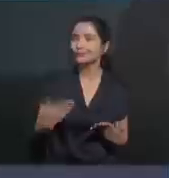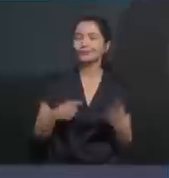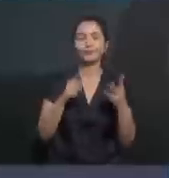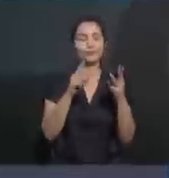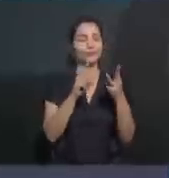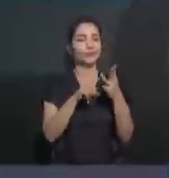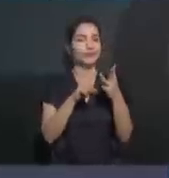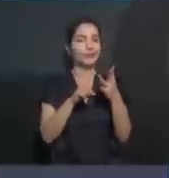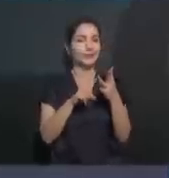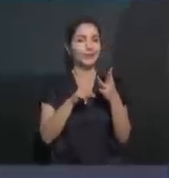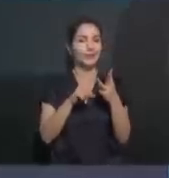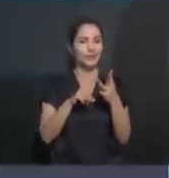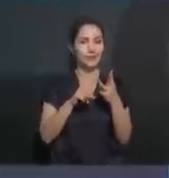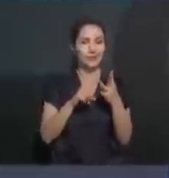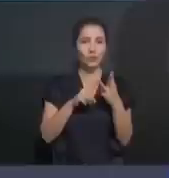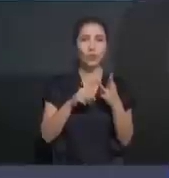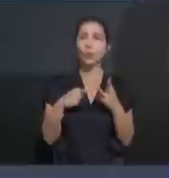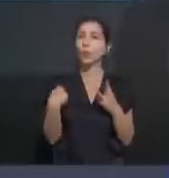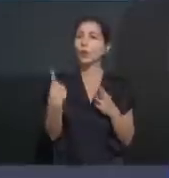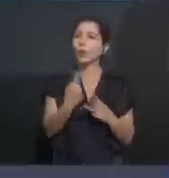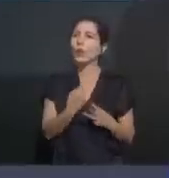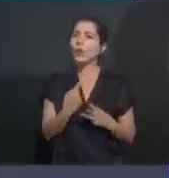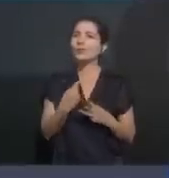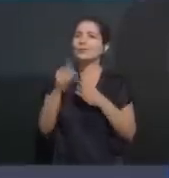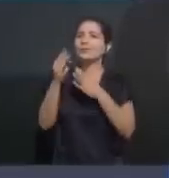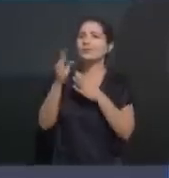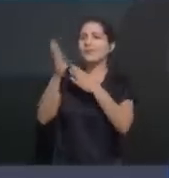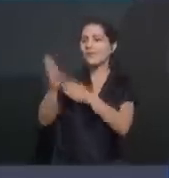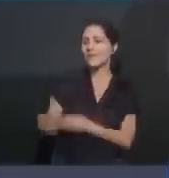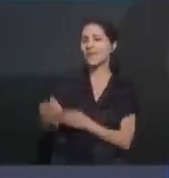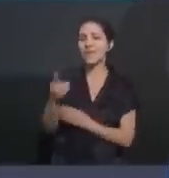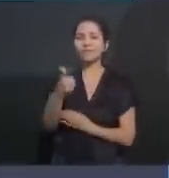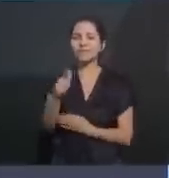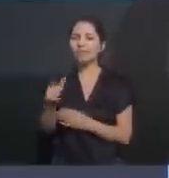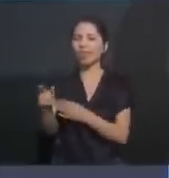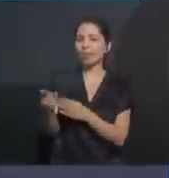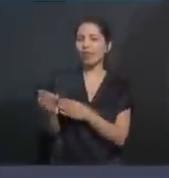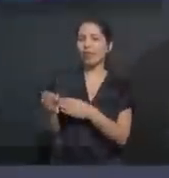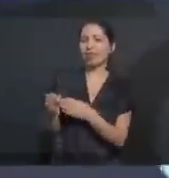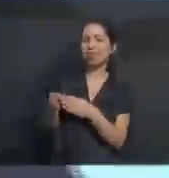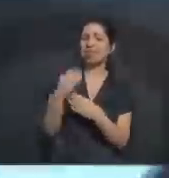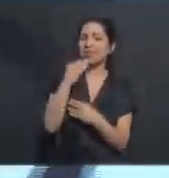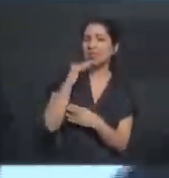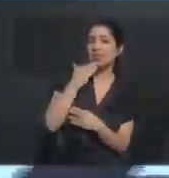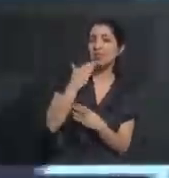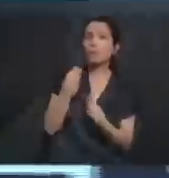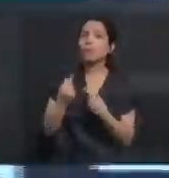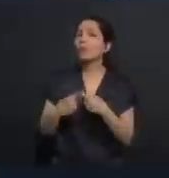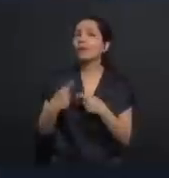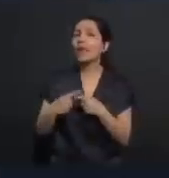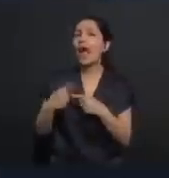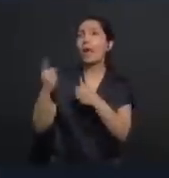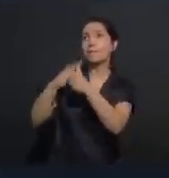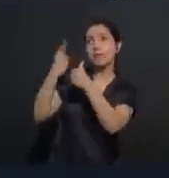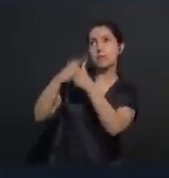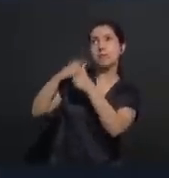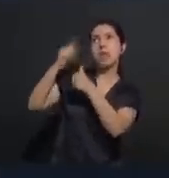Terceiro, a gente é infiel porque a gente, o pensamento de que primeiro Deus tem que abençoar para depois a gente ser